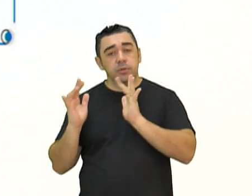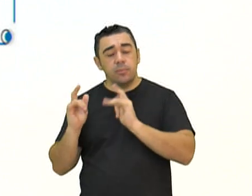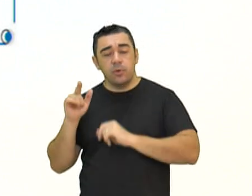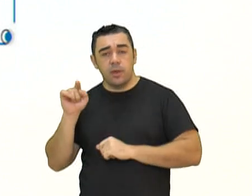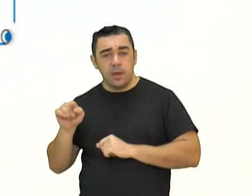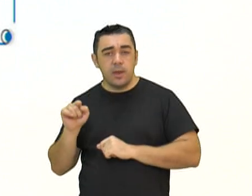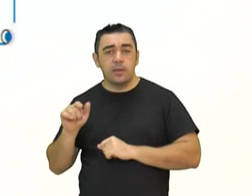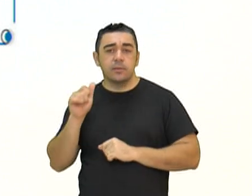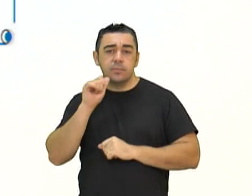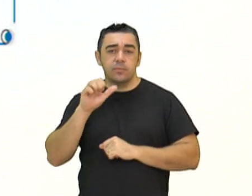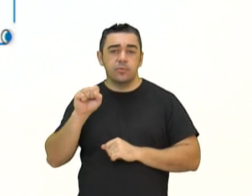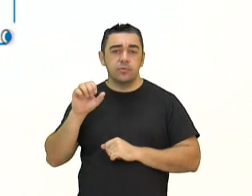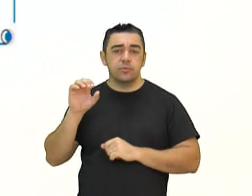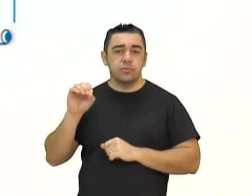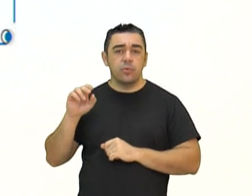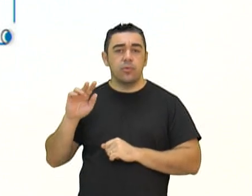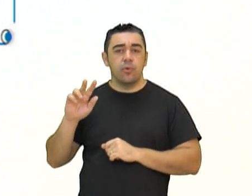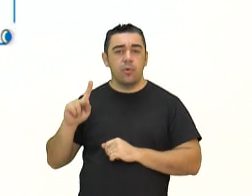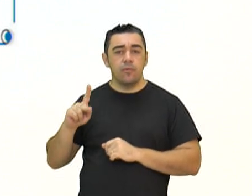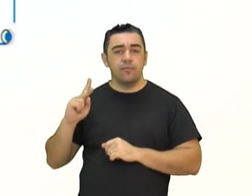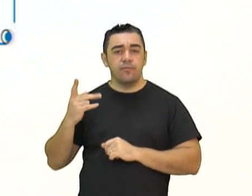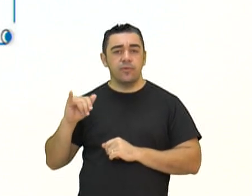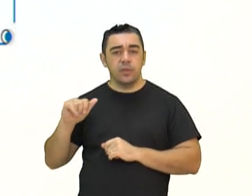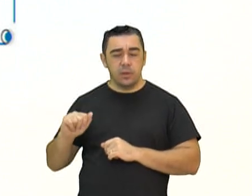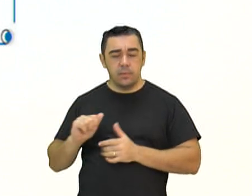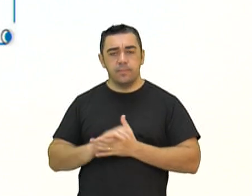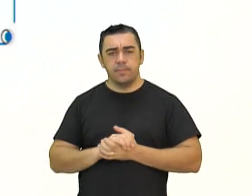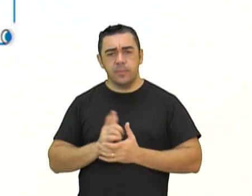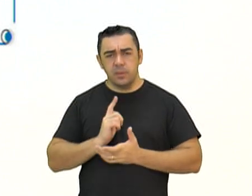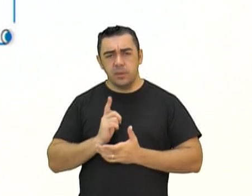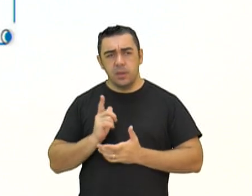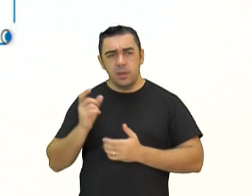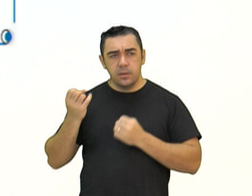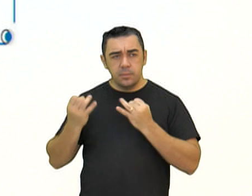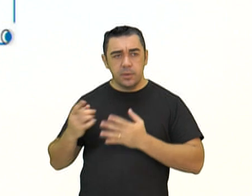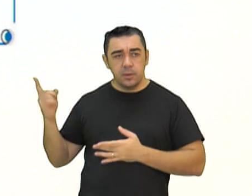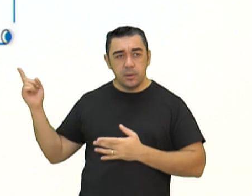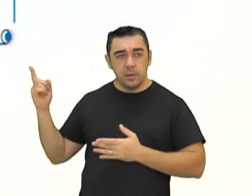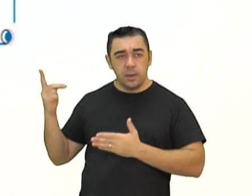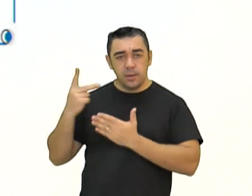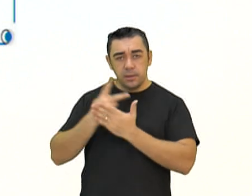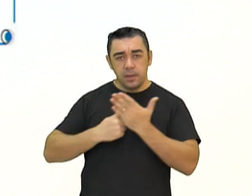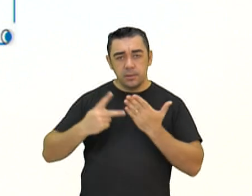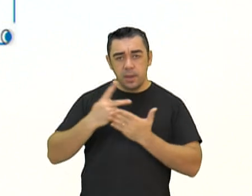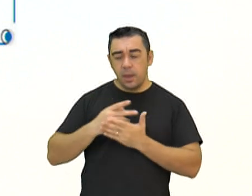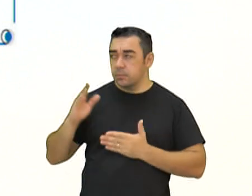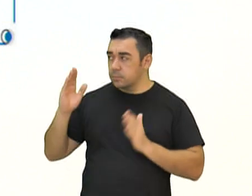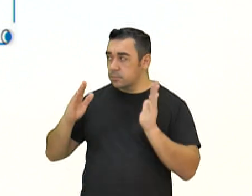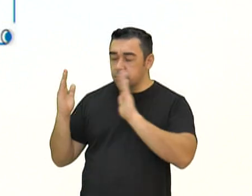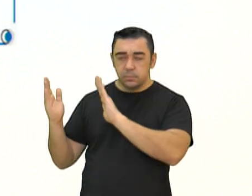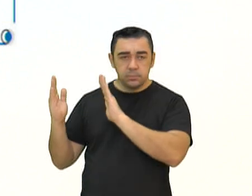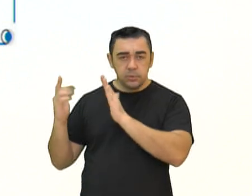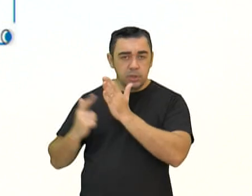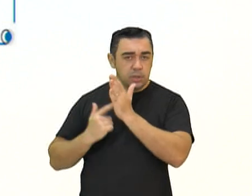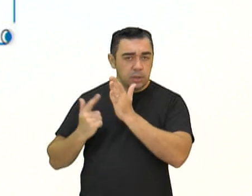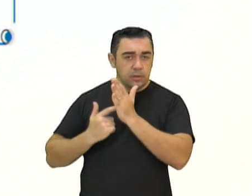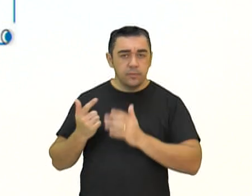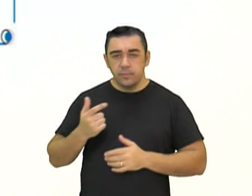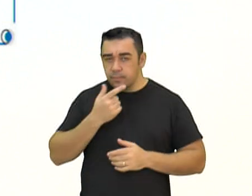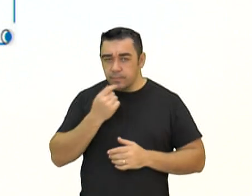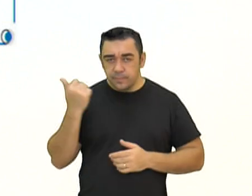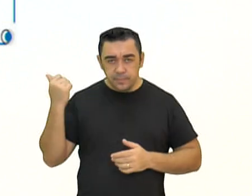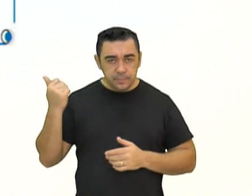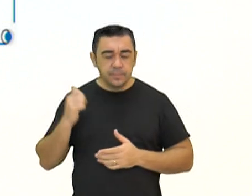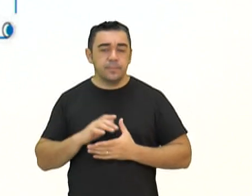Sofia. Né? E na sequência ali vocês têm uma ilustração da imagem da capa do livro, certo? Aquele tombo que eu